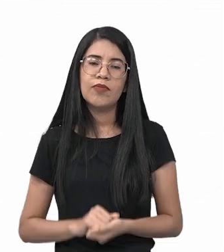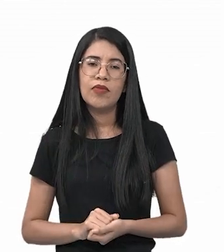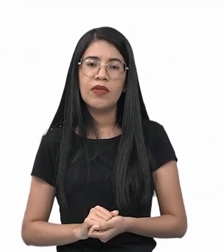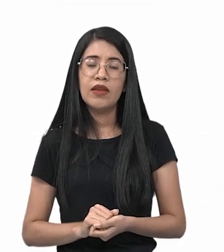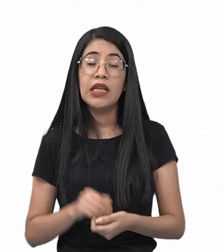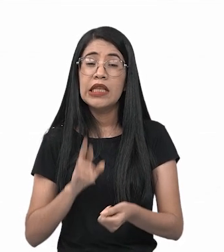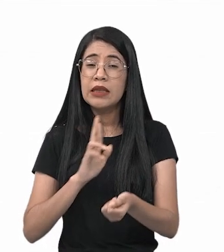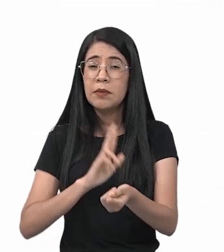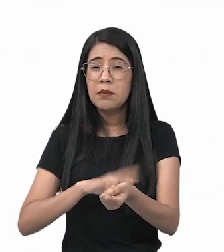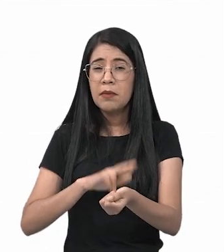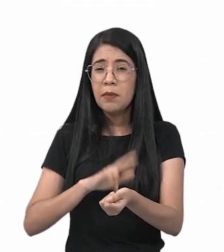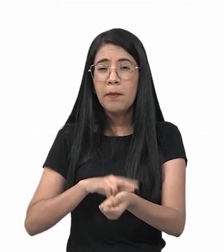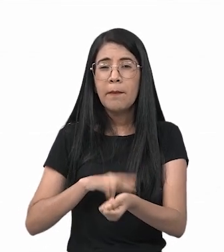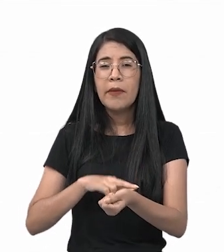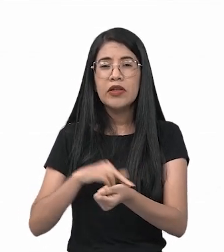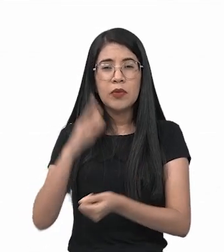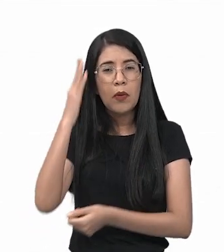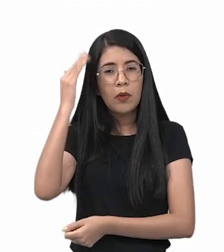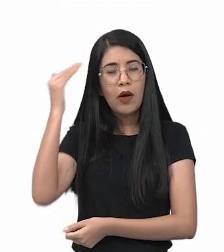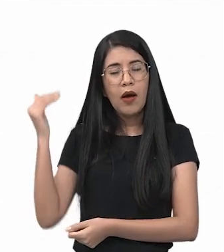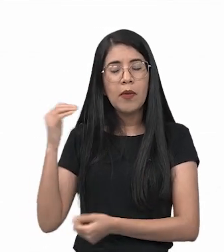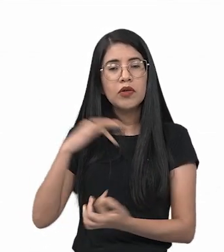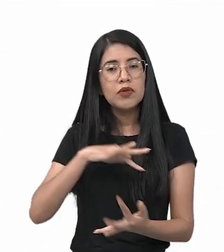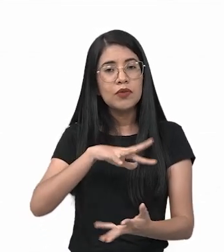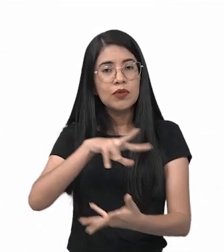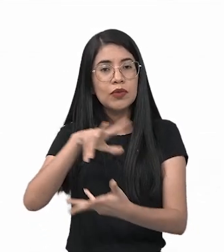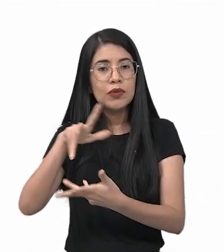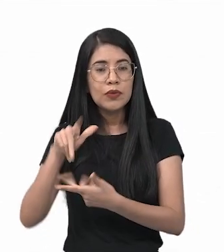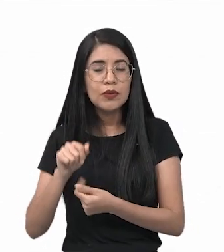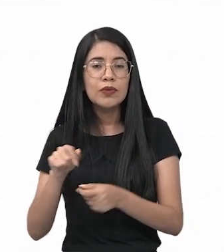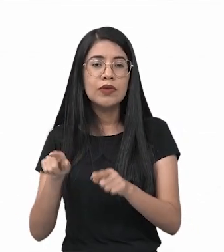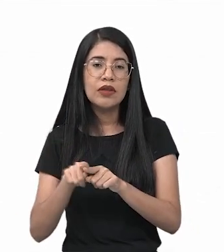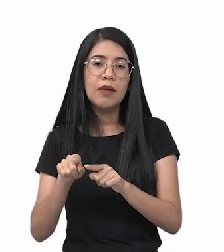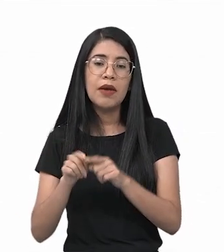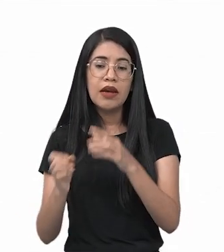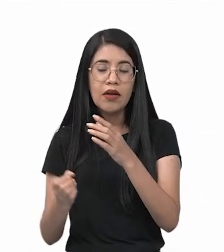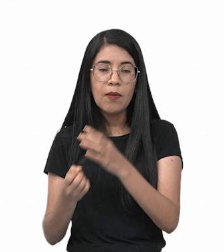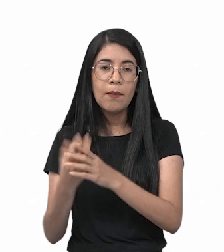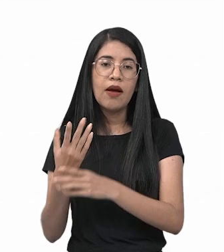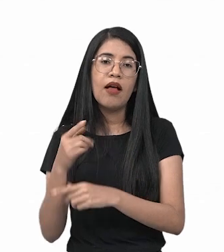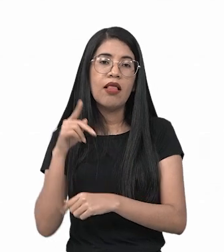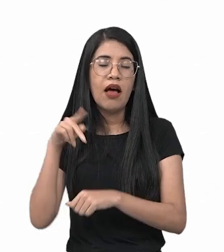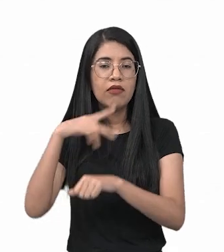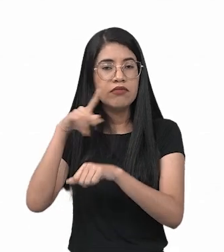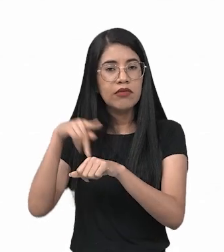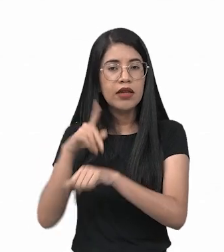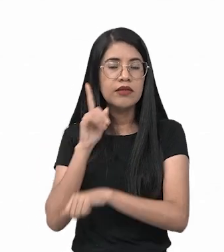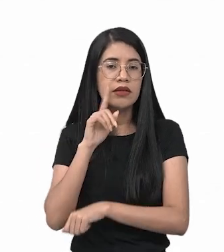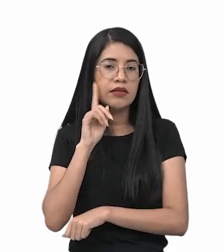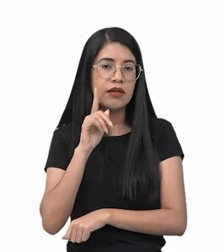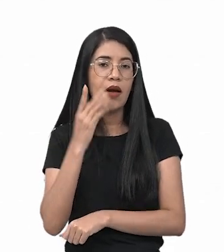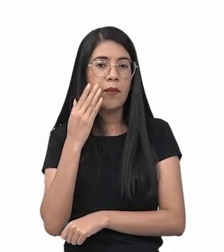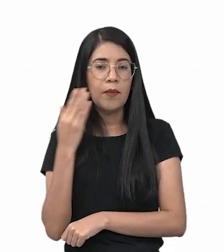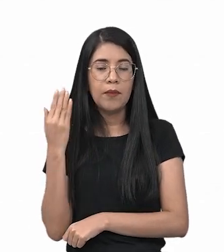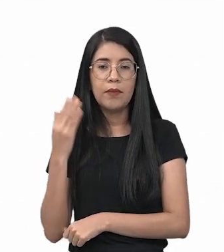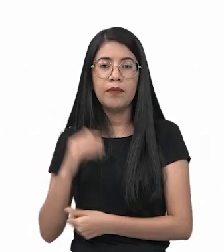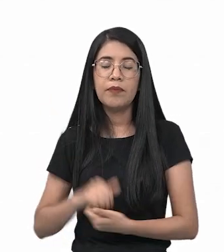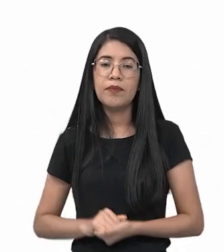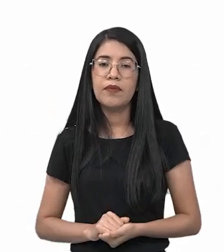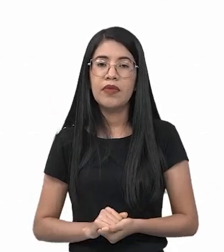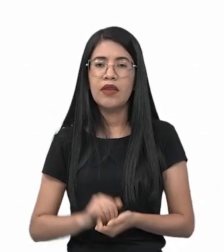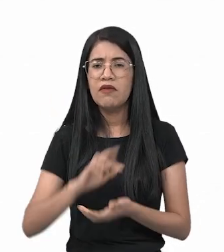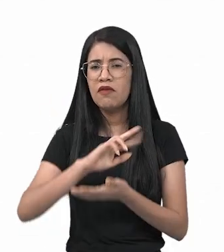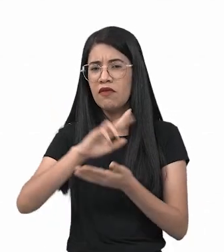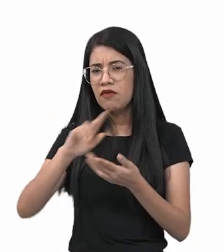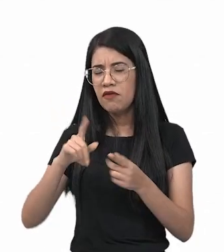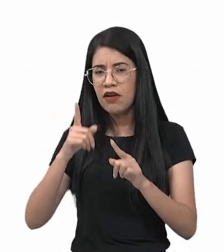Ritmos que fazem sucesso no mundo inteiro surgiram no país, como o blues, o jazz, o rock, o